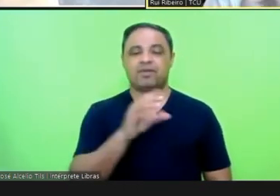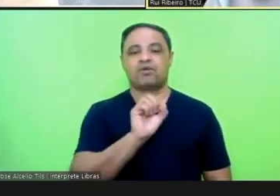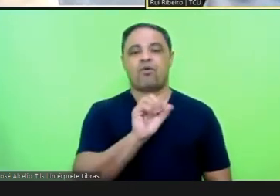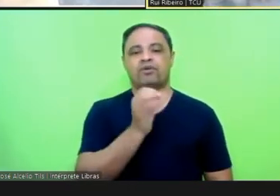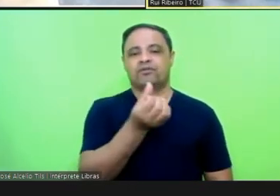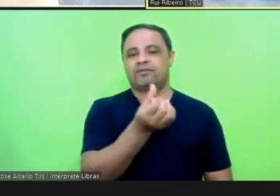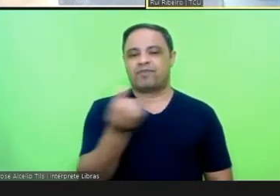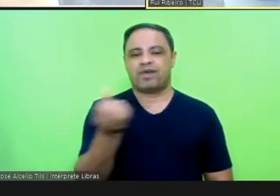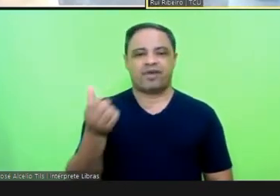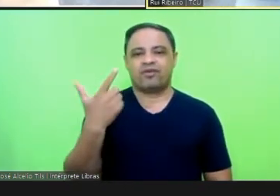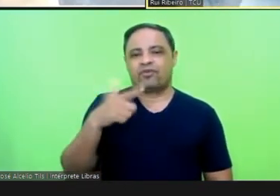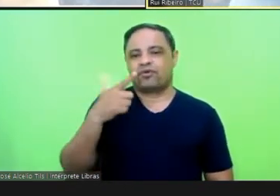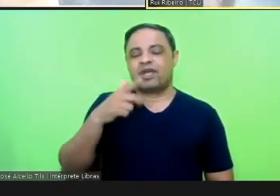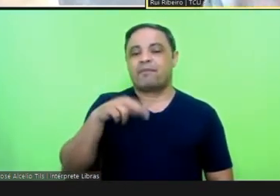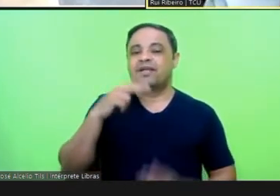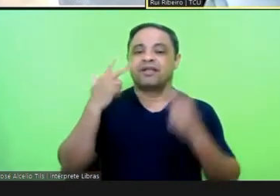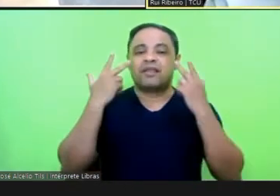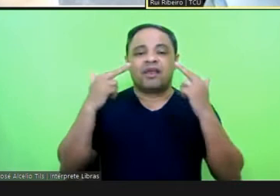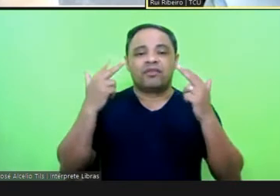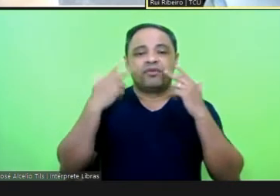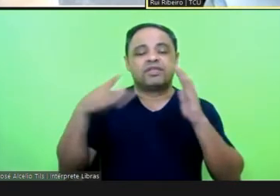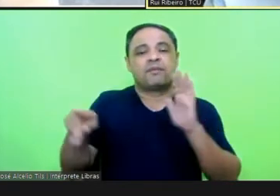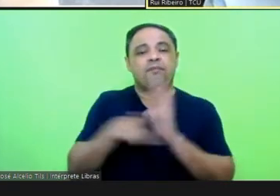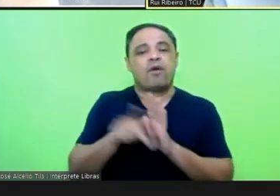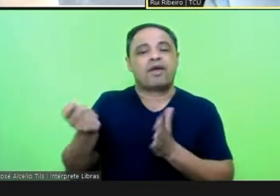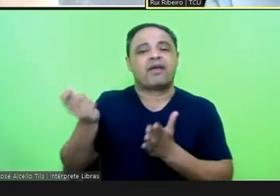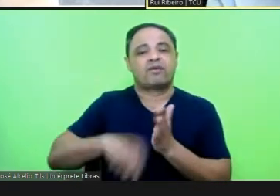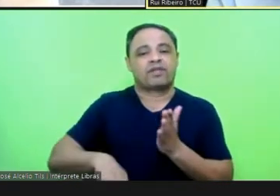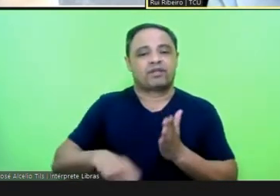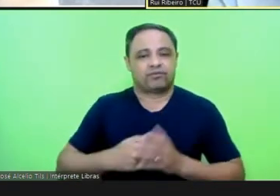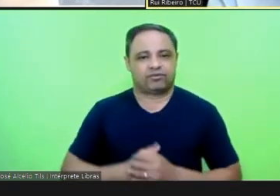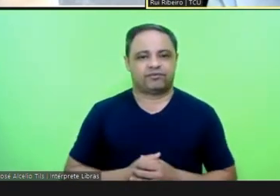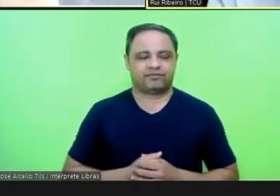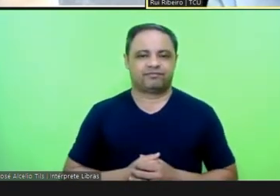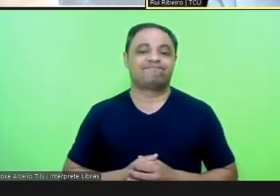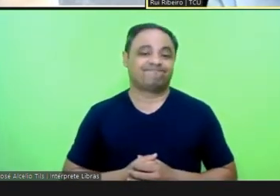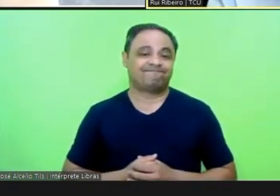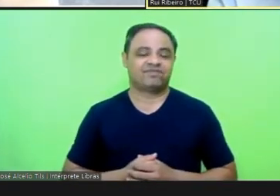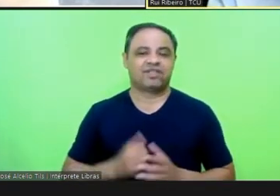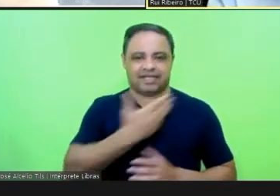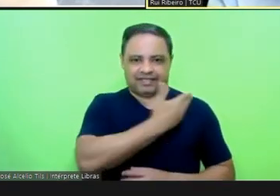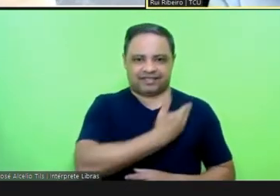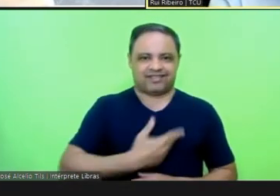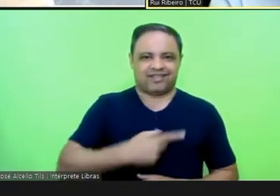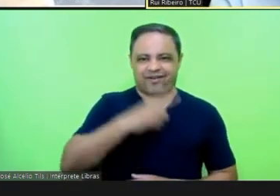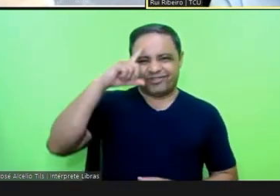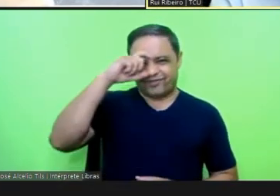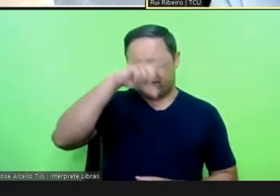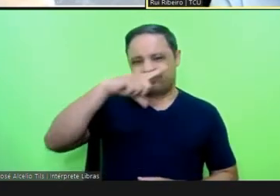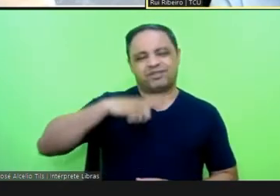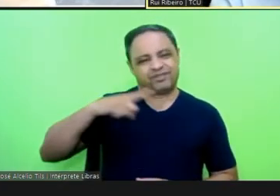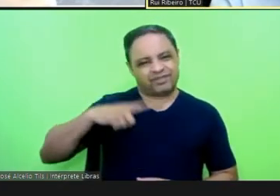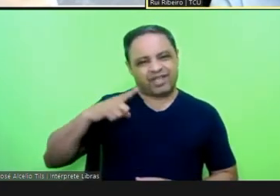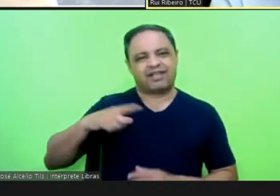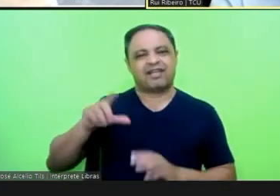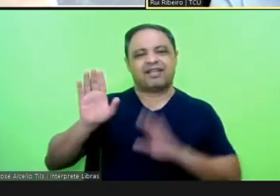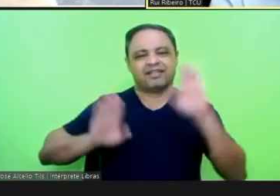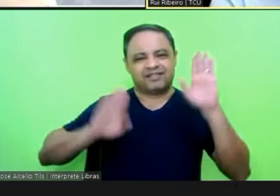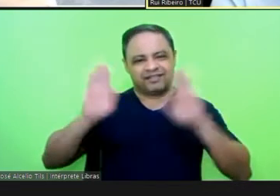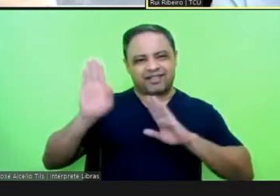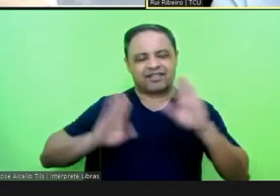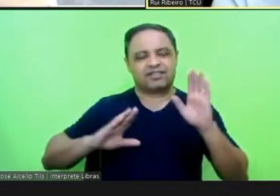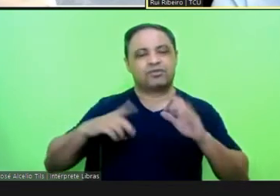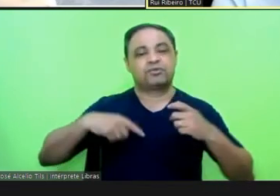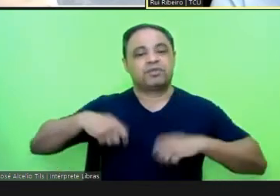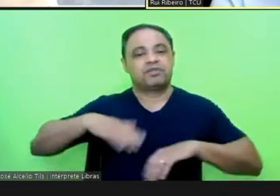eu acho que tem a ver com a natureza de quem está contratando. Uma estatal dificilmente estaria diante de uma situação dessa de ter que